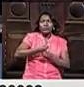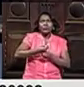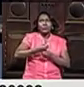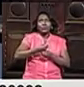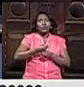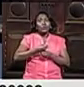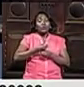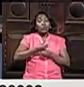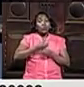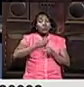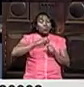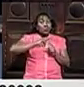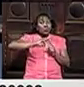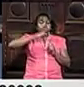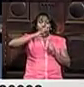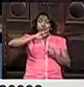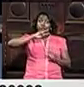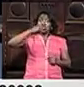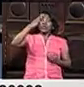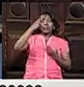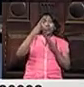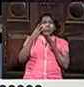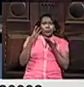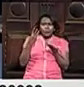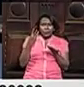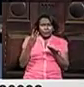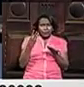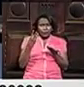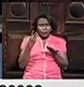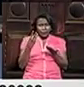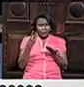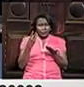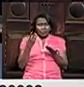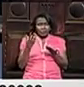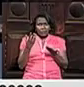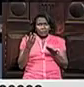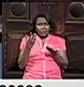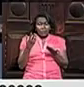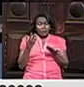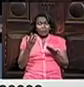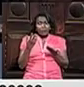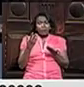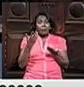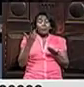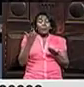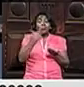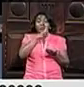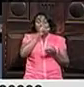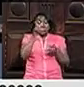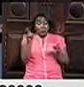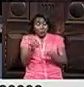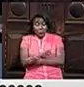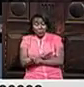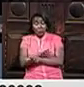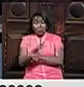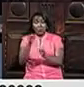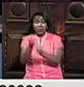praticamente o triplo do que seria necessário para a conclusão das